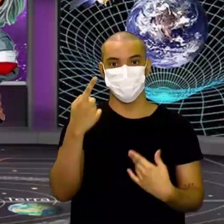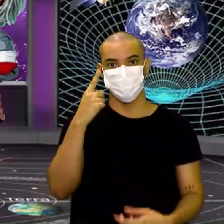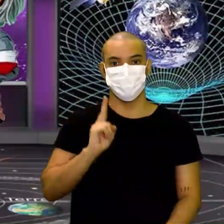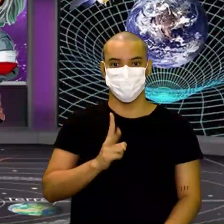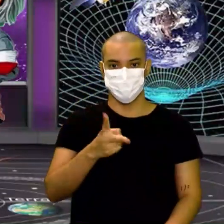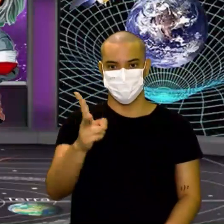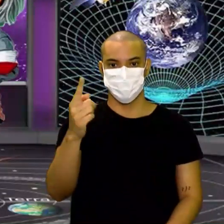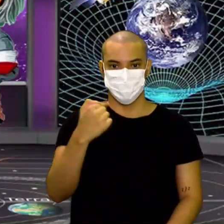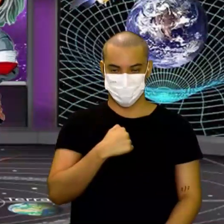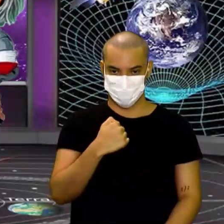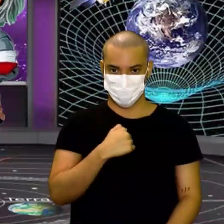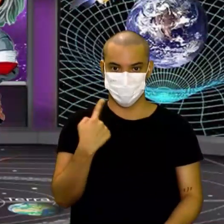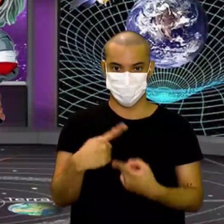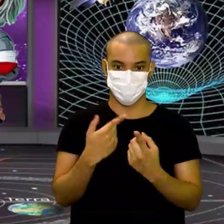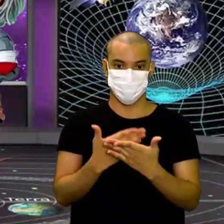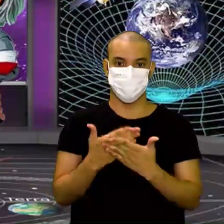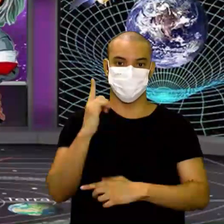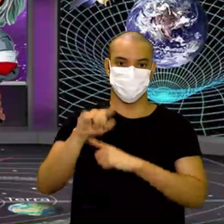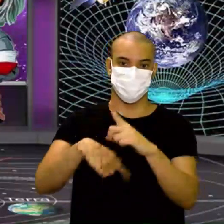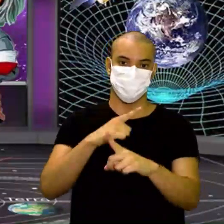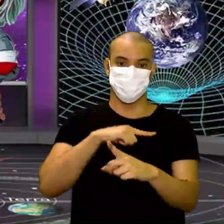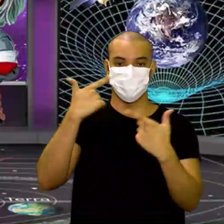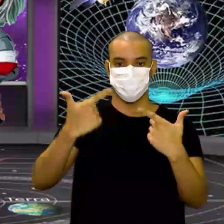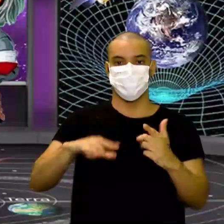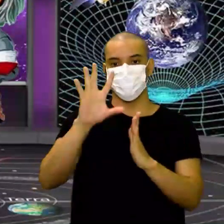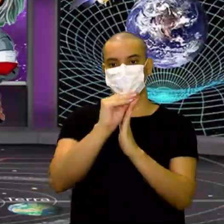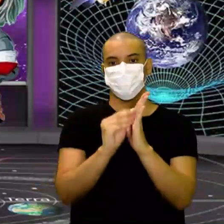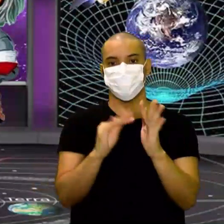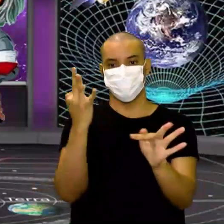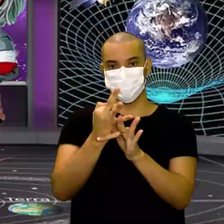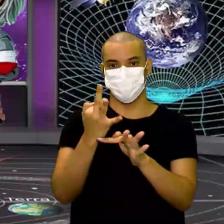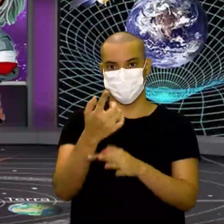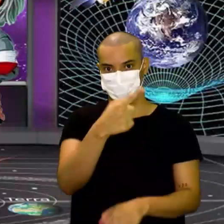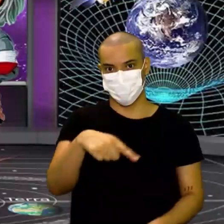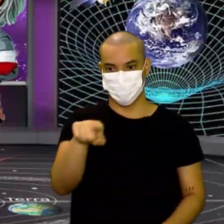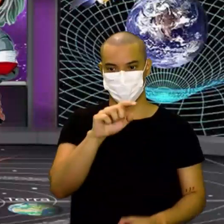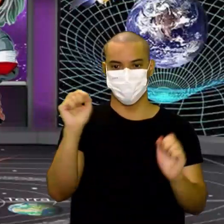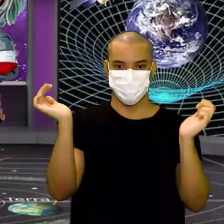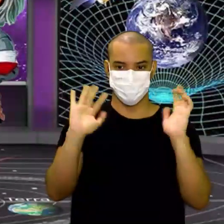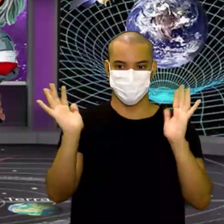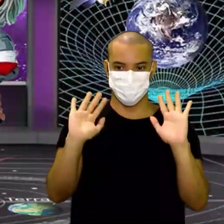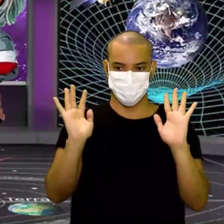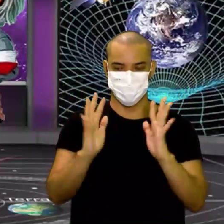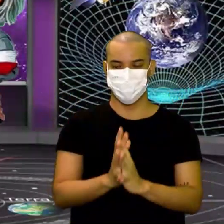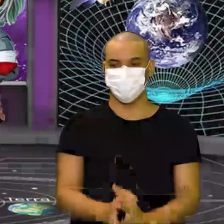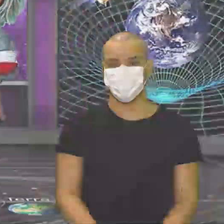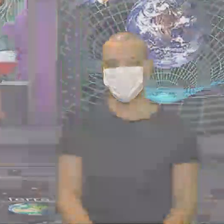só, fica comigo, que na próxima aula tem mais conteúdo de física para vocês. Tchau, tchau!